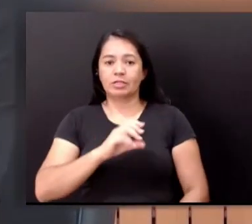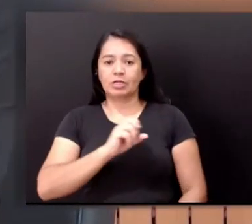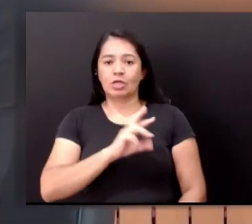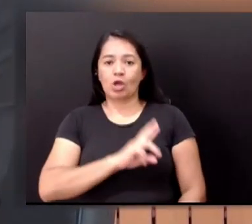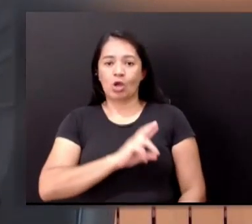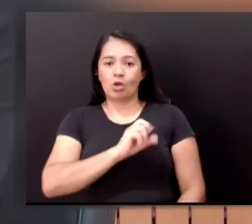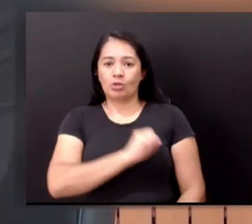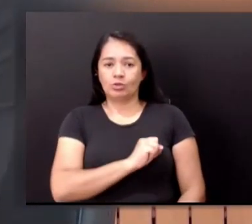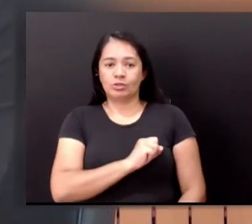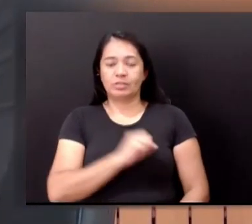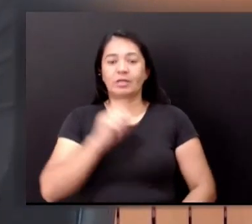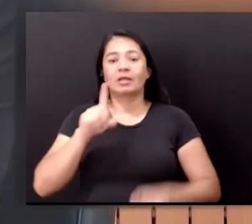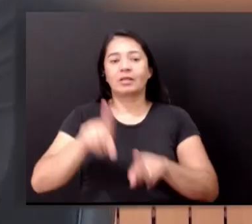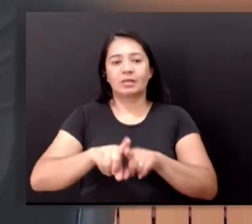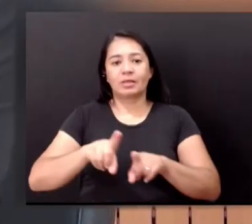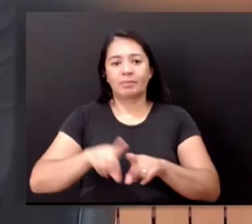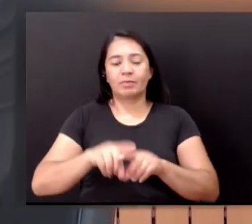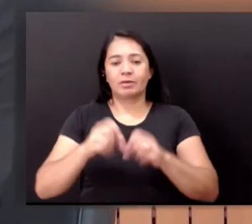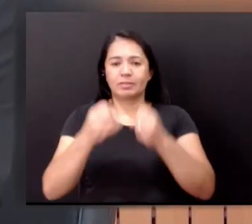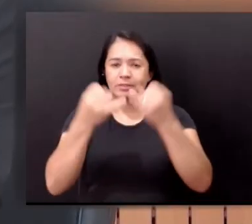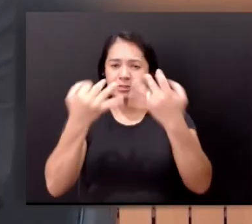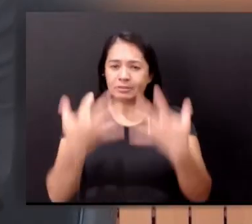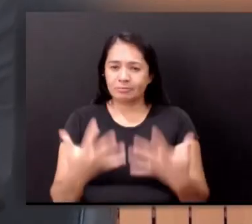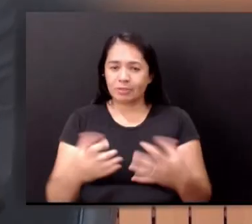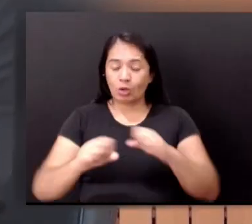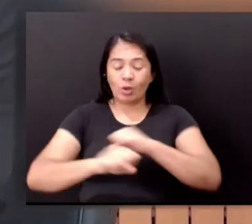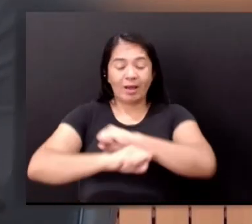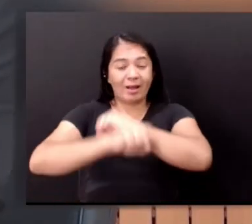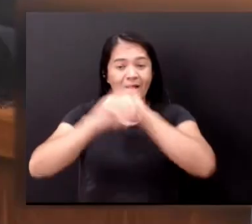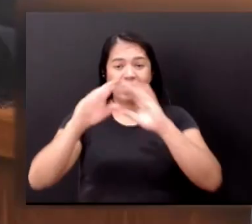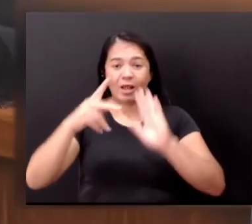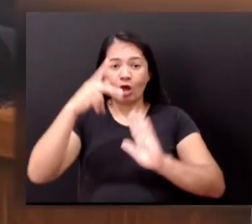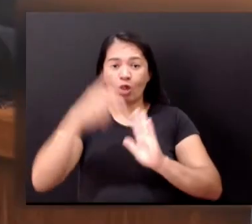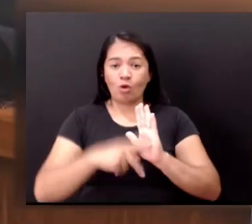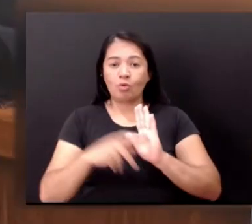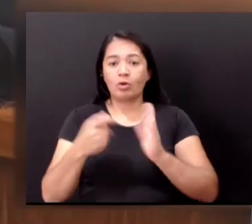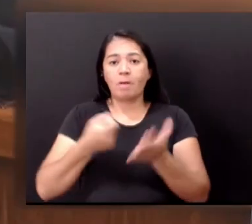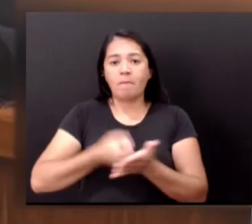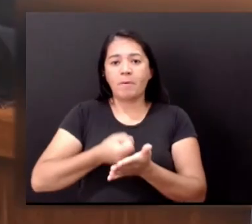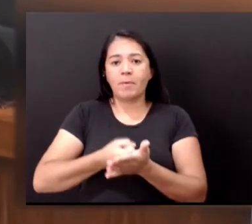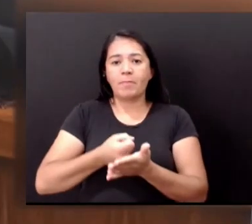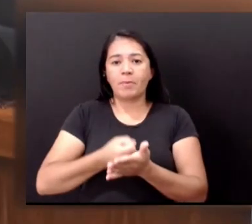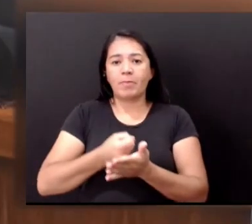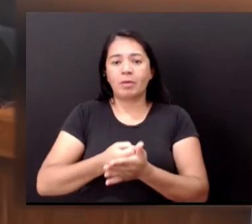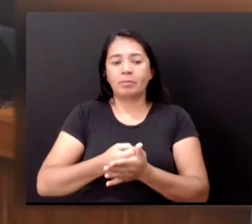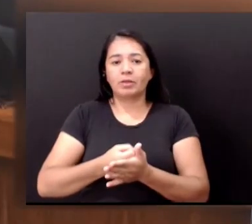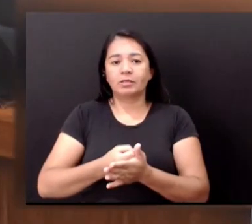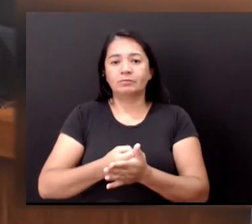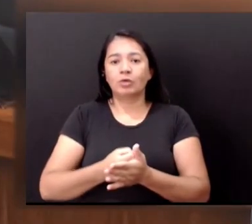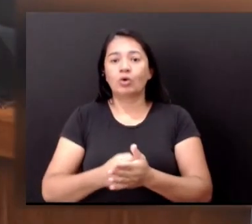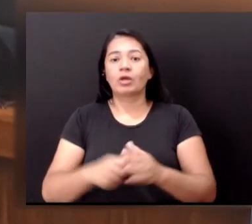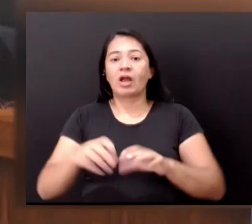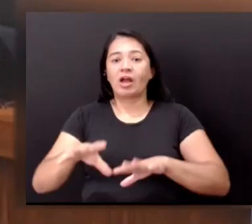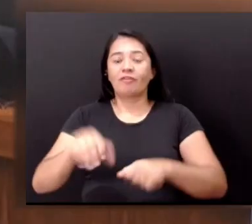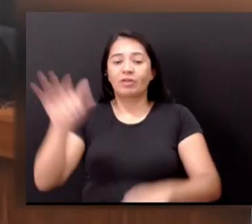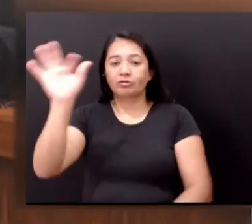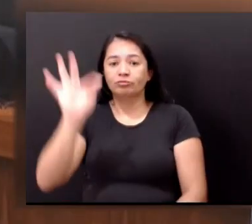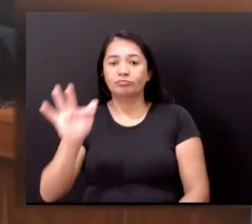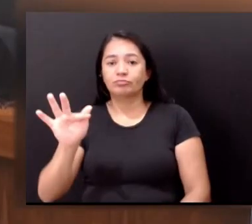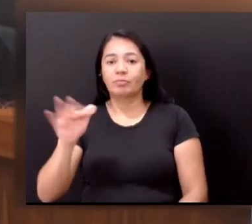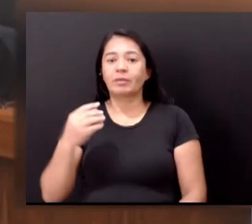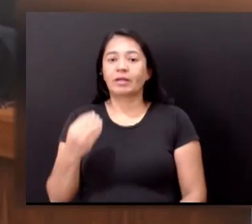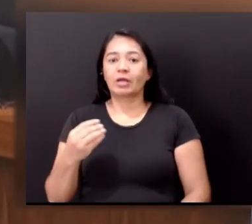inclusive esclareceu um dos projetos que prevê a exigência de ensino superior completo como requisito mínimo para o cargo de